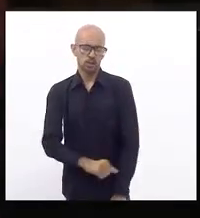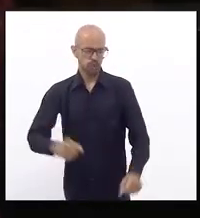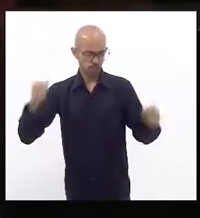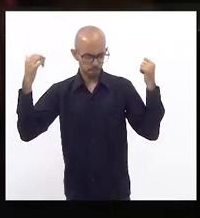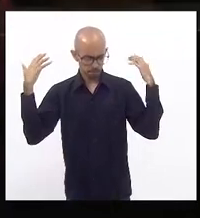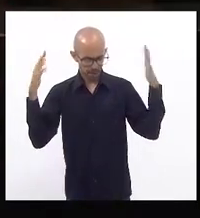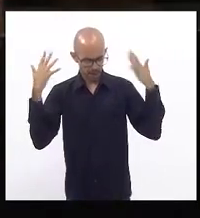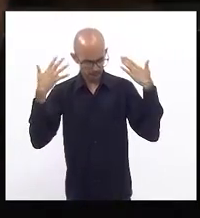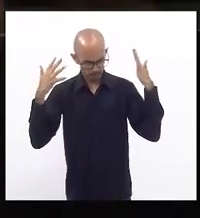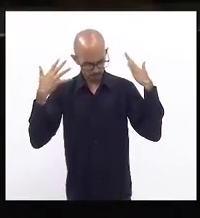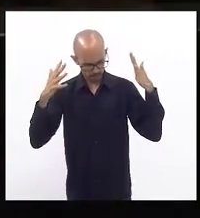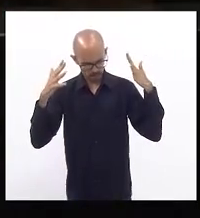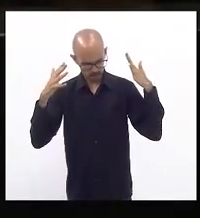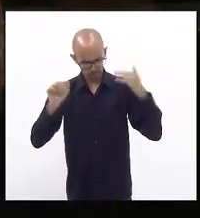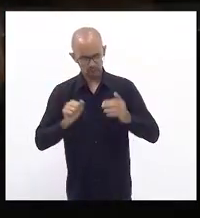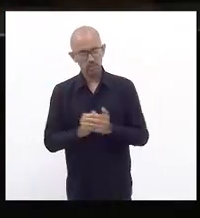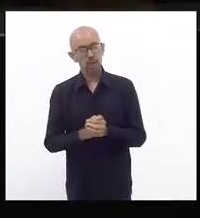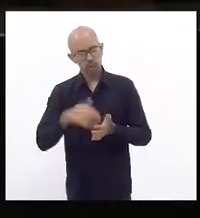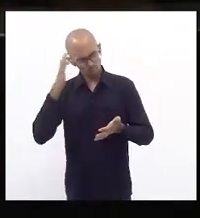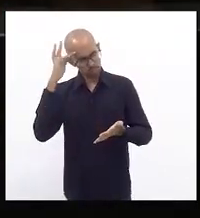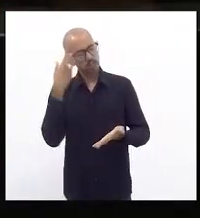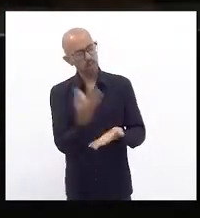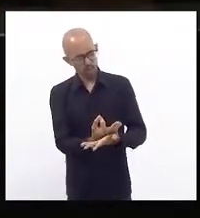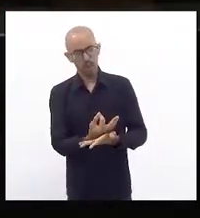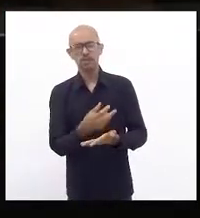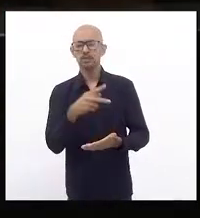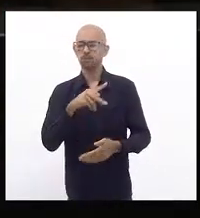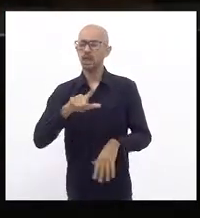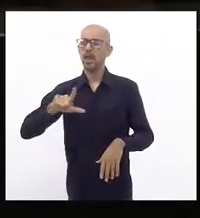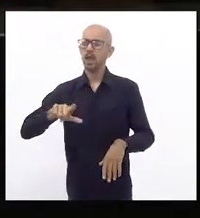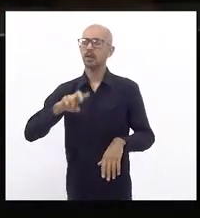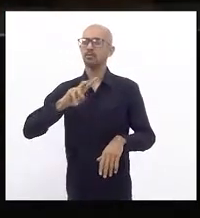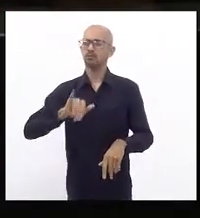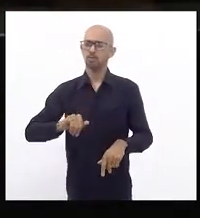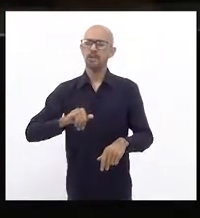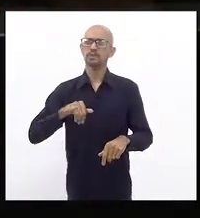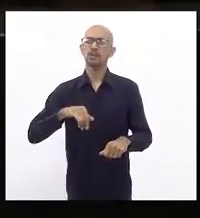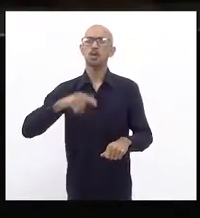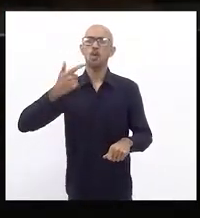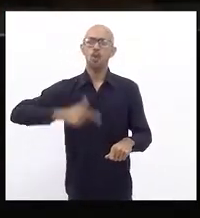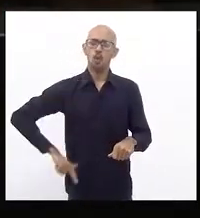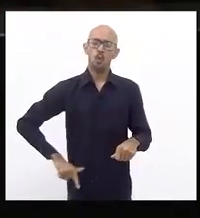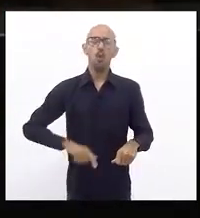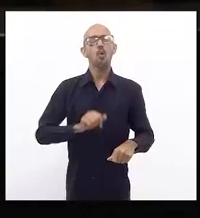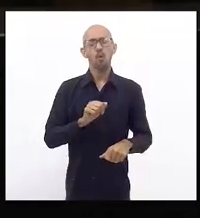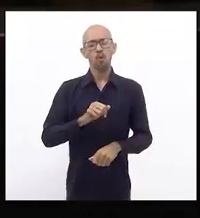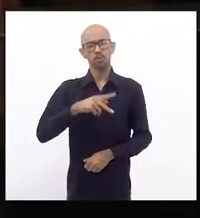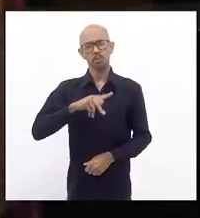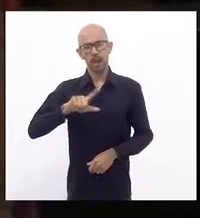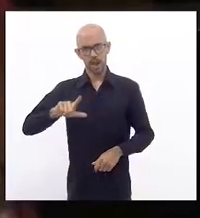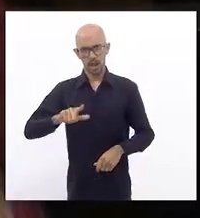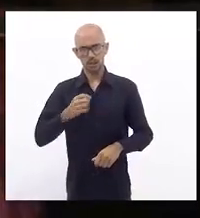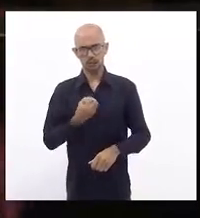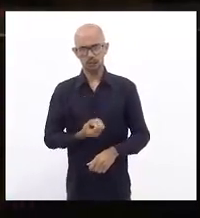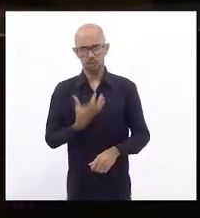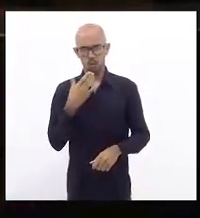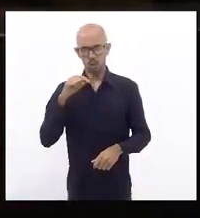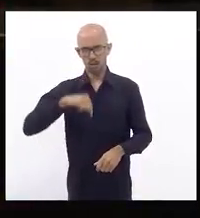a proposição e, com certeza, esse projeto será mais um dos bem-sucedidos dessa casa. Obrigada,